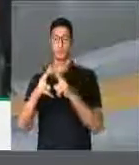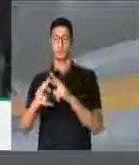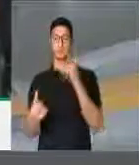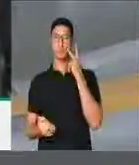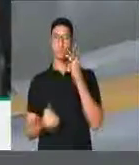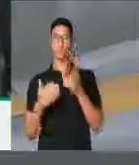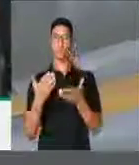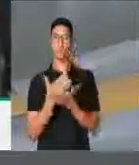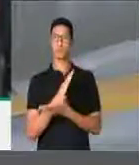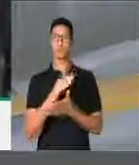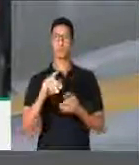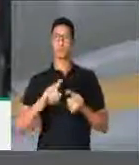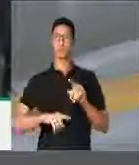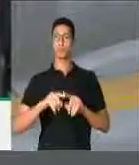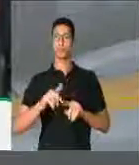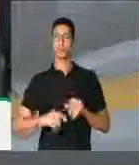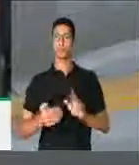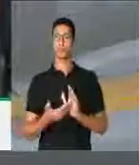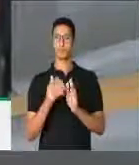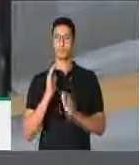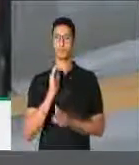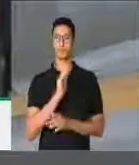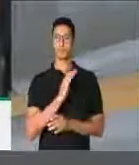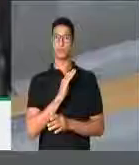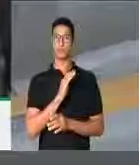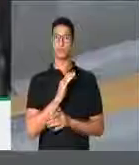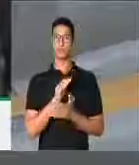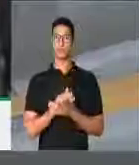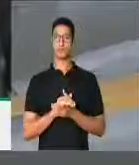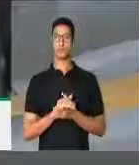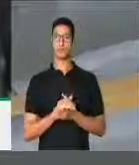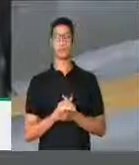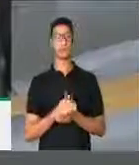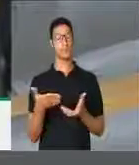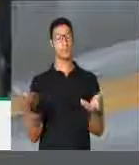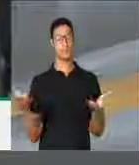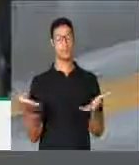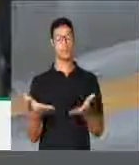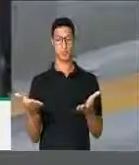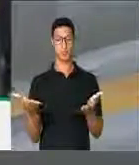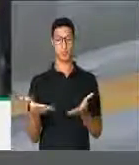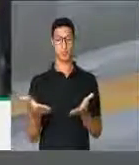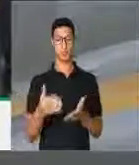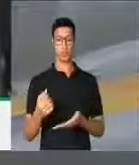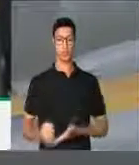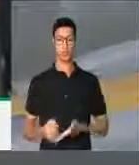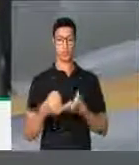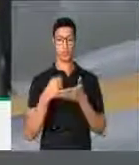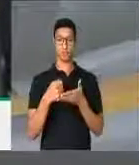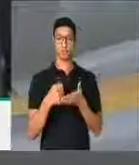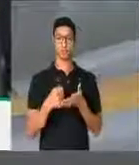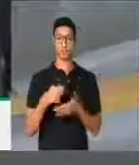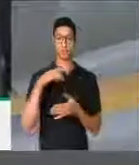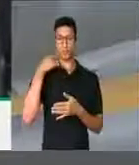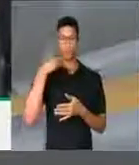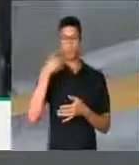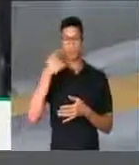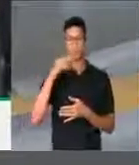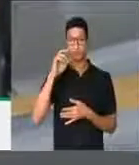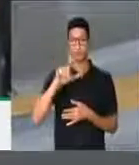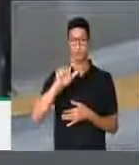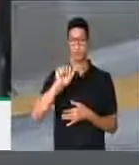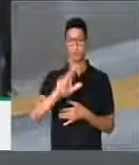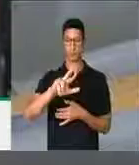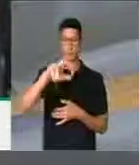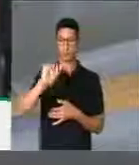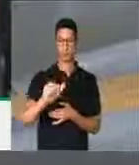para aprovação nessa matéria naquela comissão. E agora, pelo apoio que a deputada Laura Carneiro